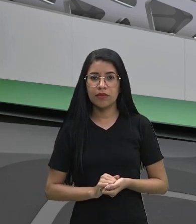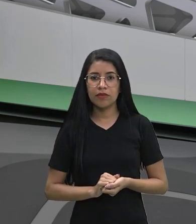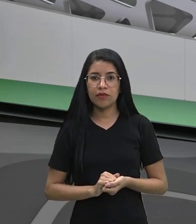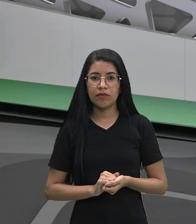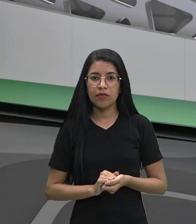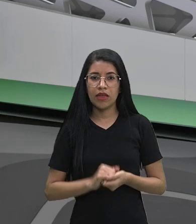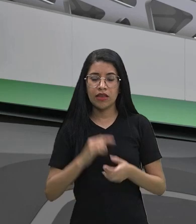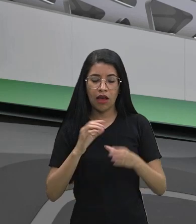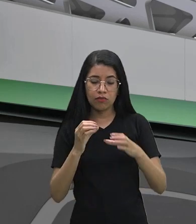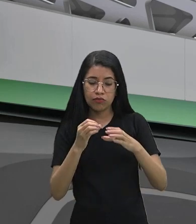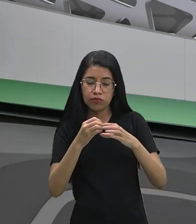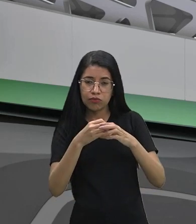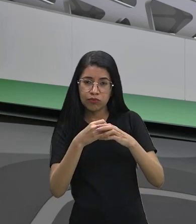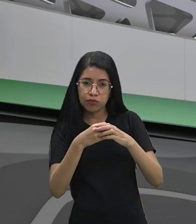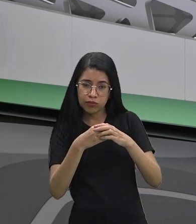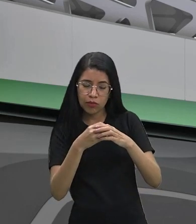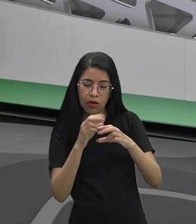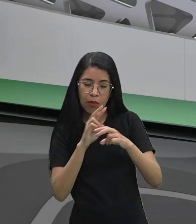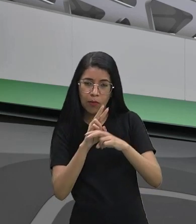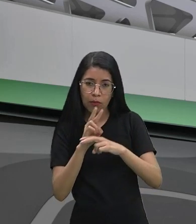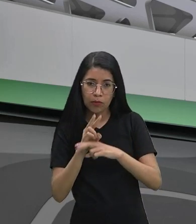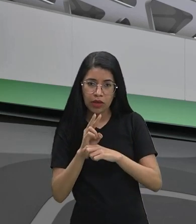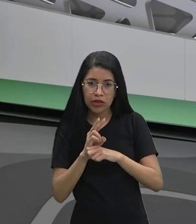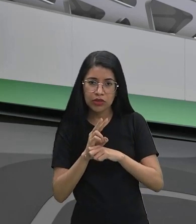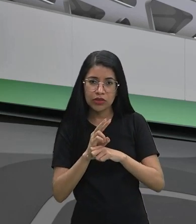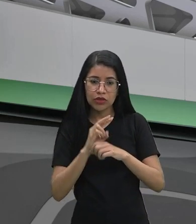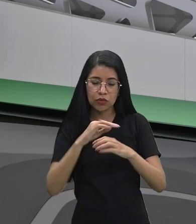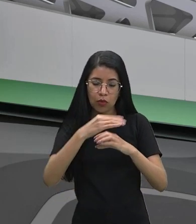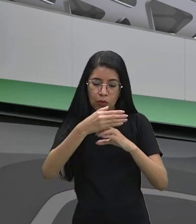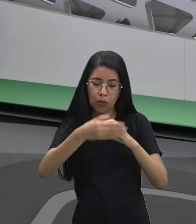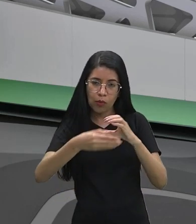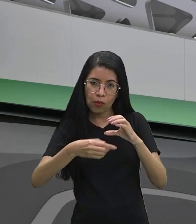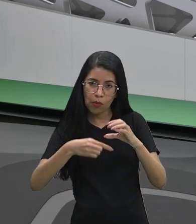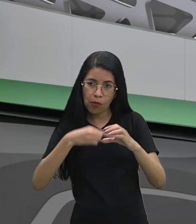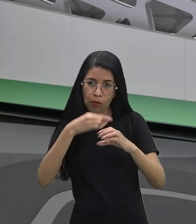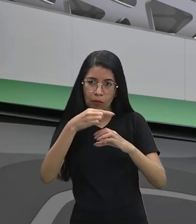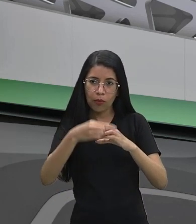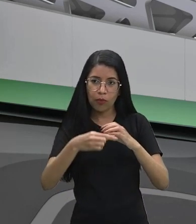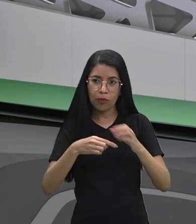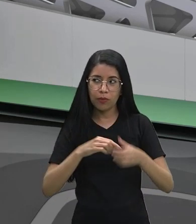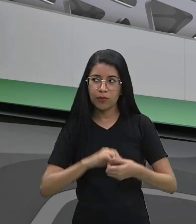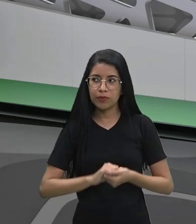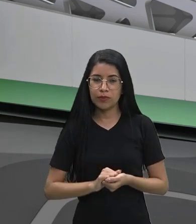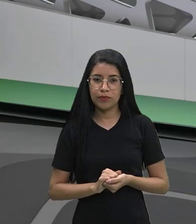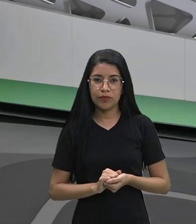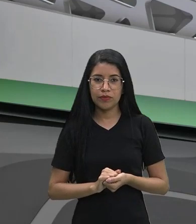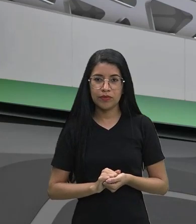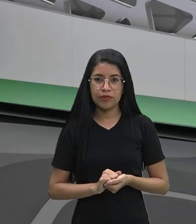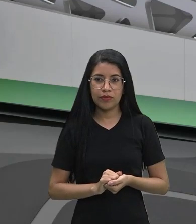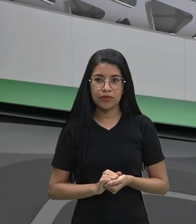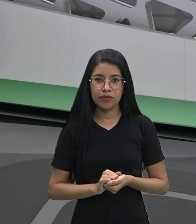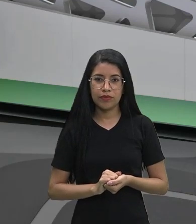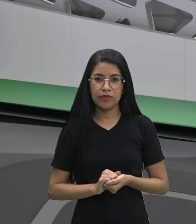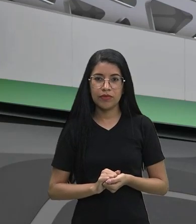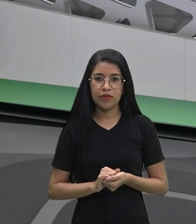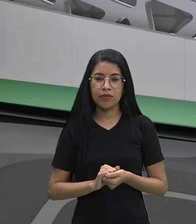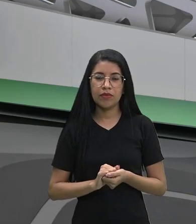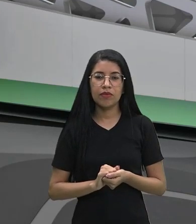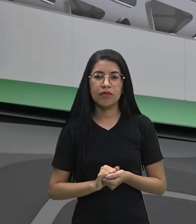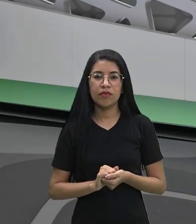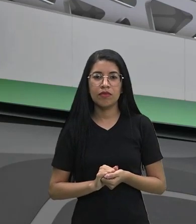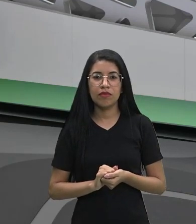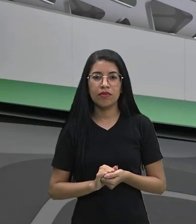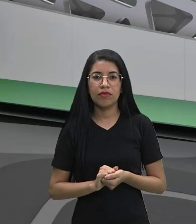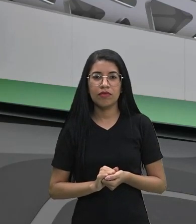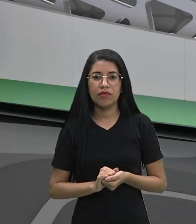envolvido, ele está protegido por uma membrana, que é essa membrana que está aqui, que é essa membrana aqui,